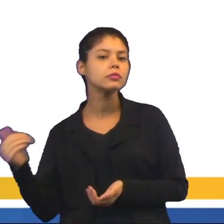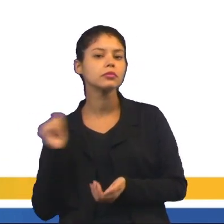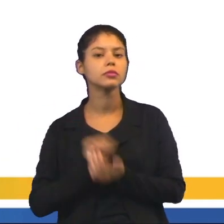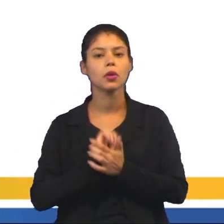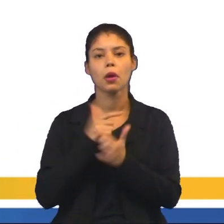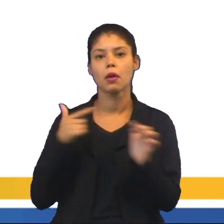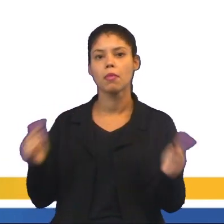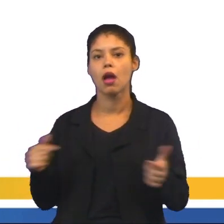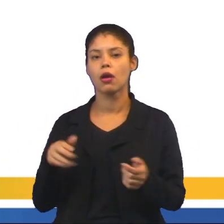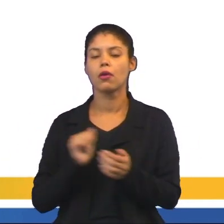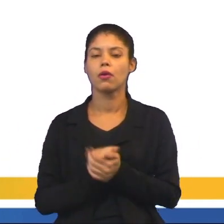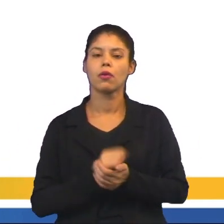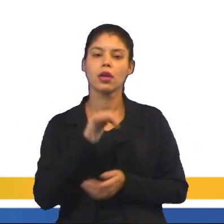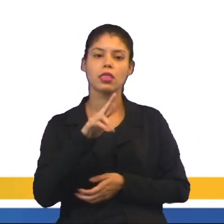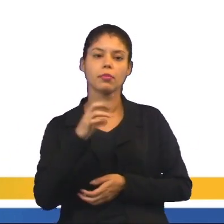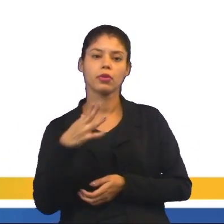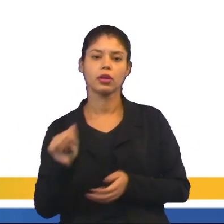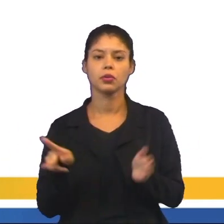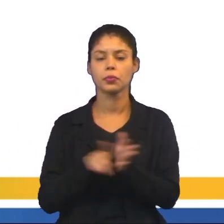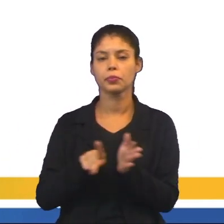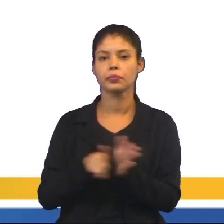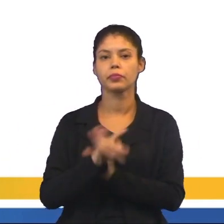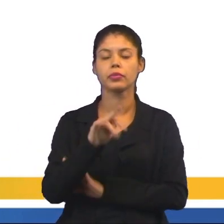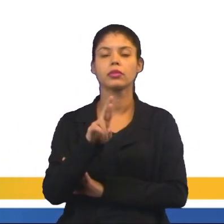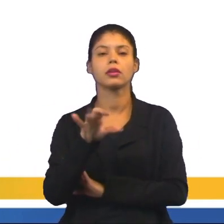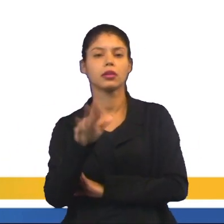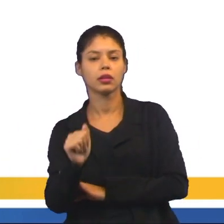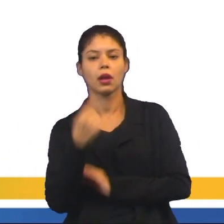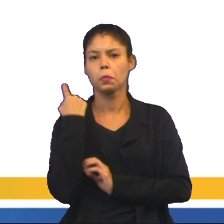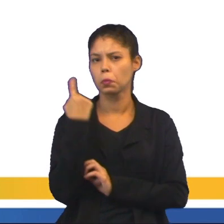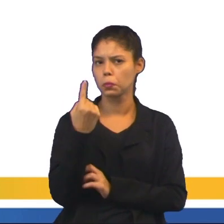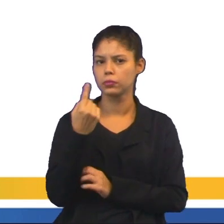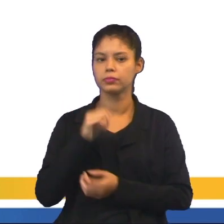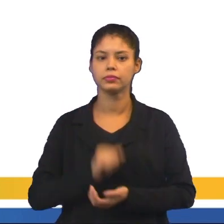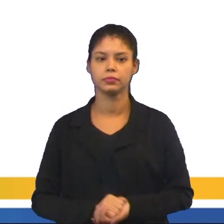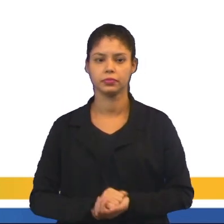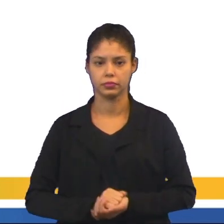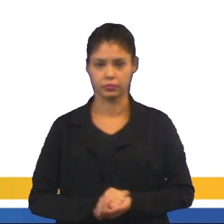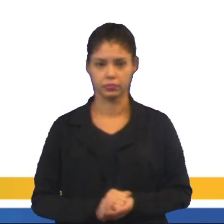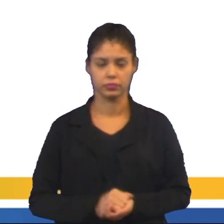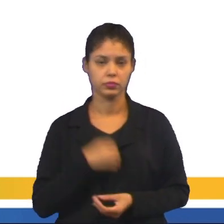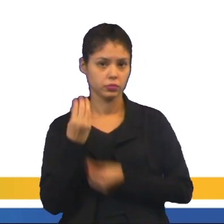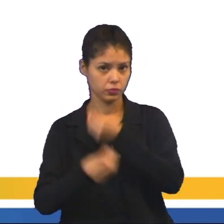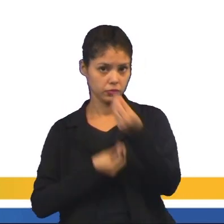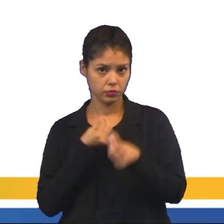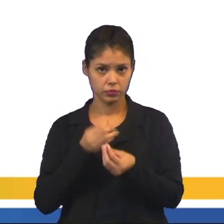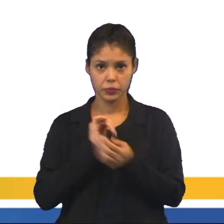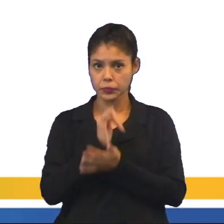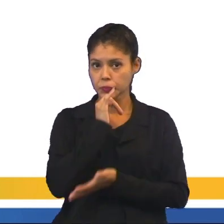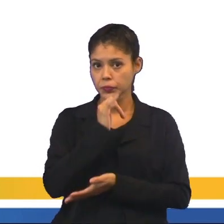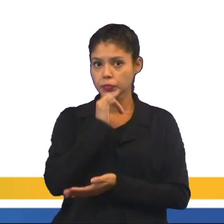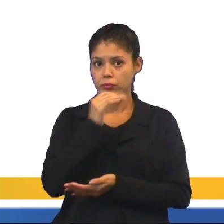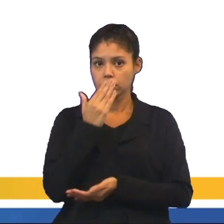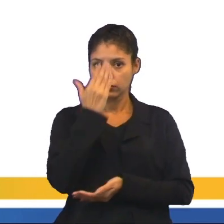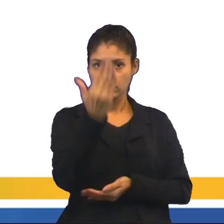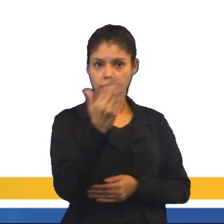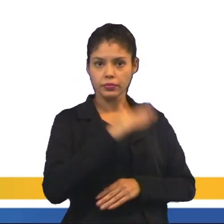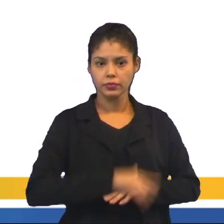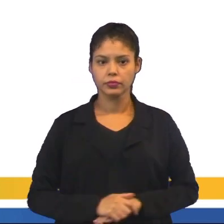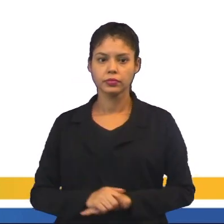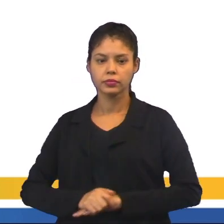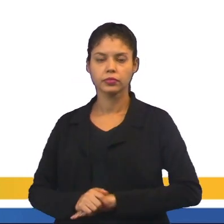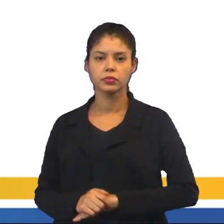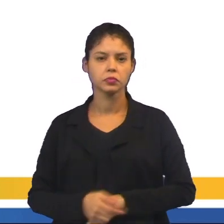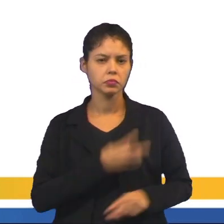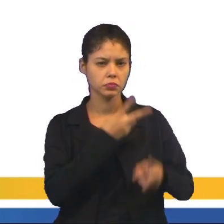o maior expoente de suas incógnitas é 1. Tá? Conforme os exemplos a seguir.